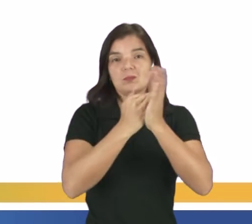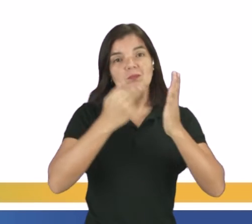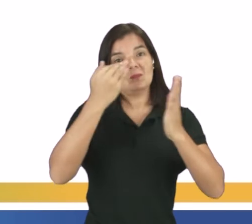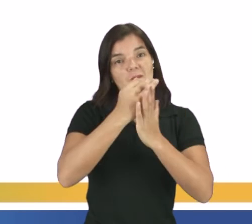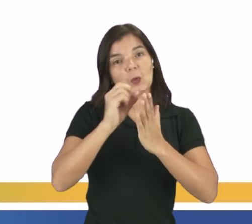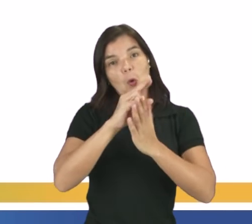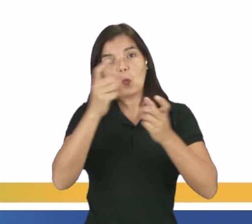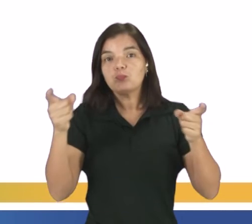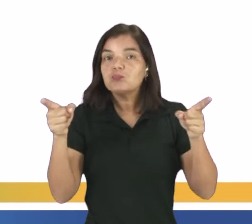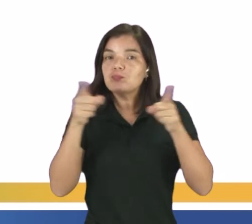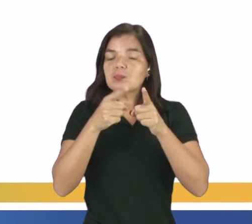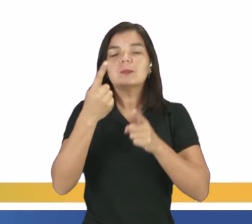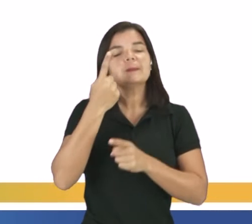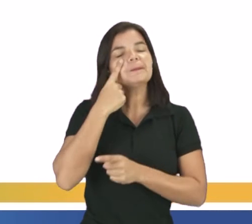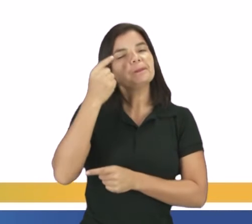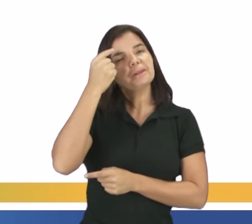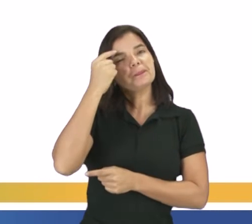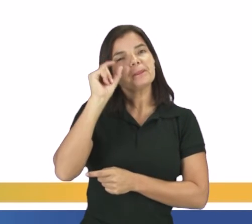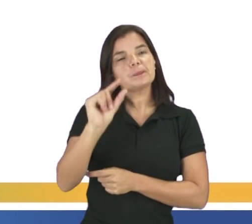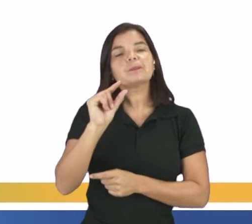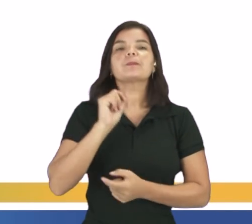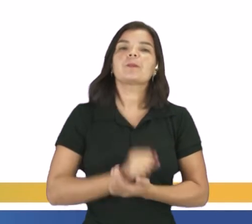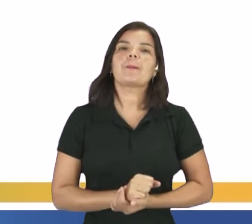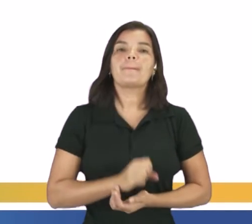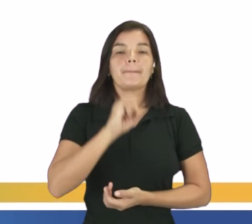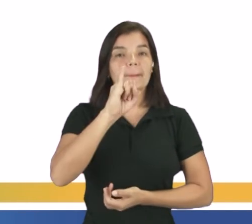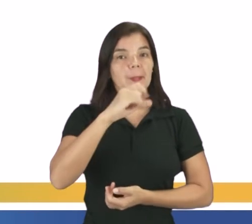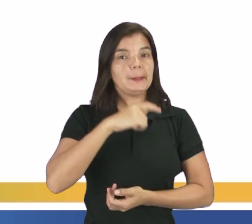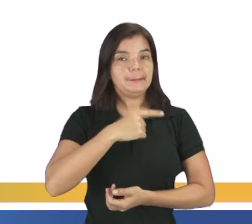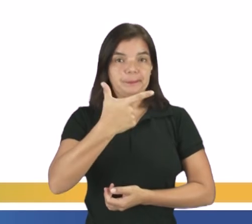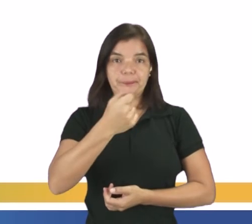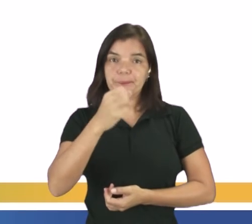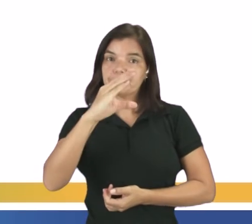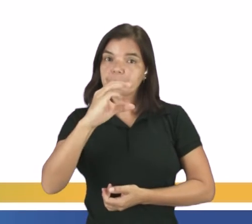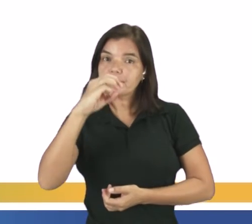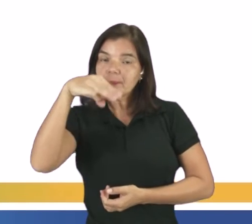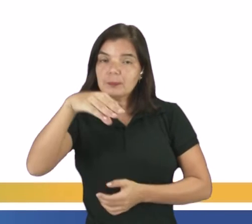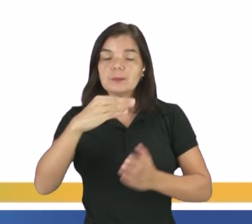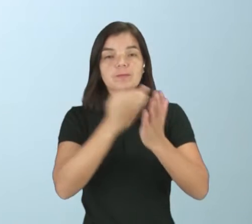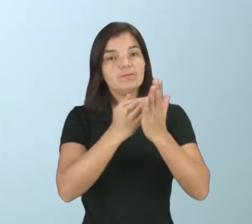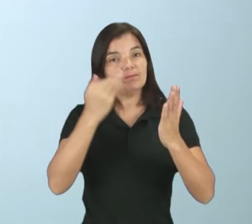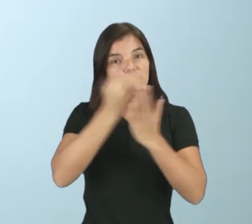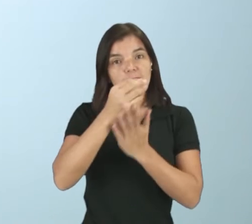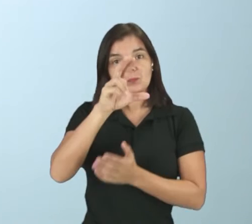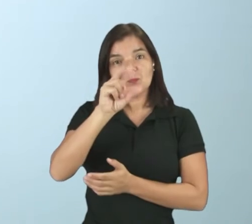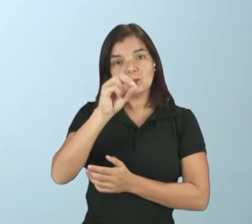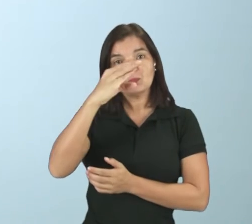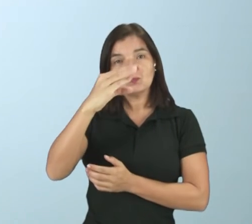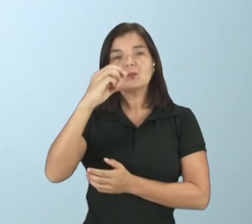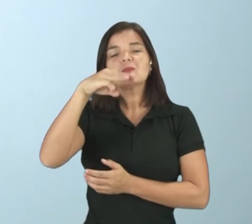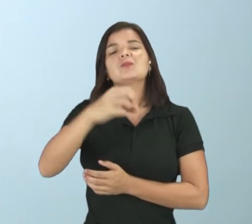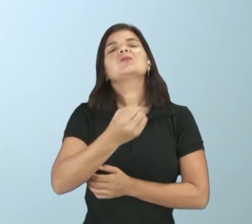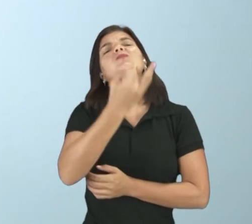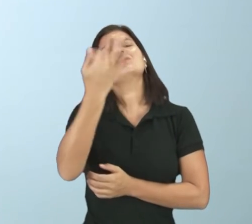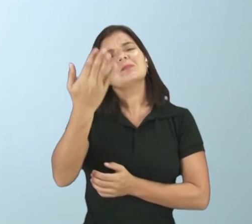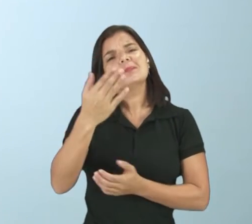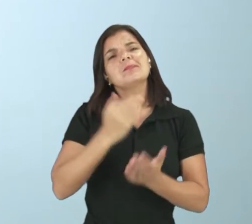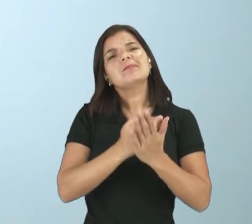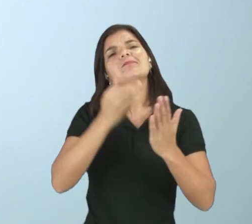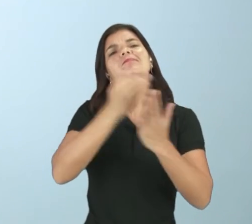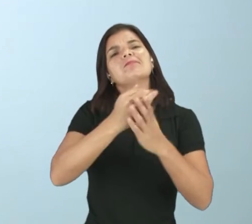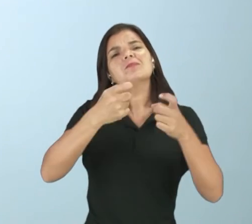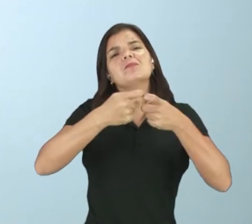ela diminuiu. Então, vamos pensar um pouquinho? Se eu tinha 20 centímetros, passei a ter 50, quanto eu aumentei?